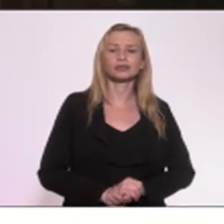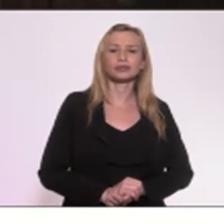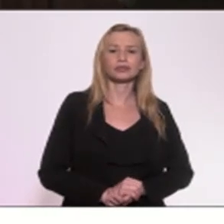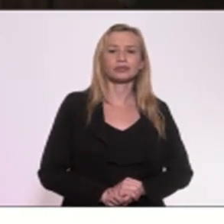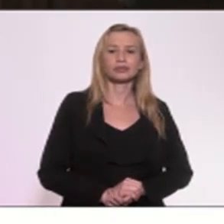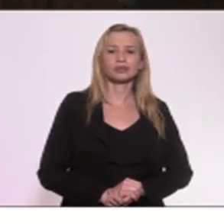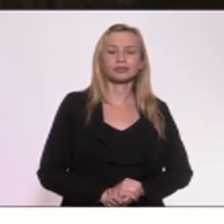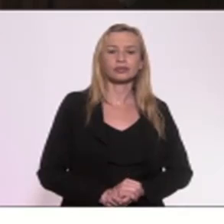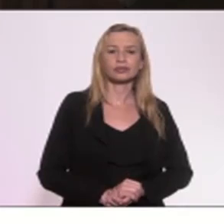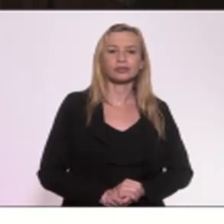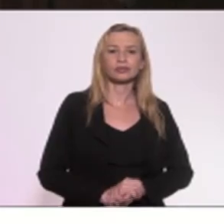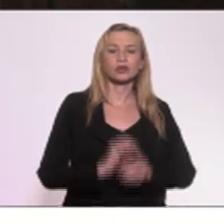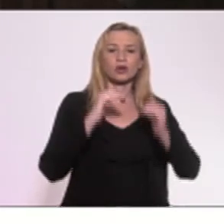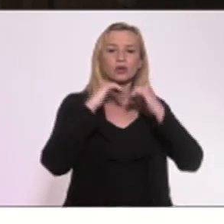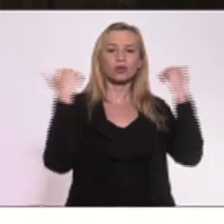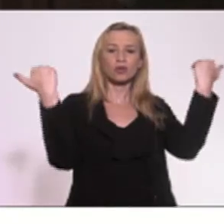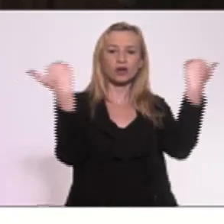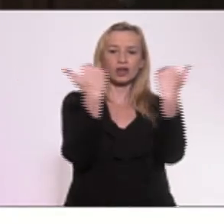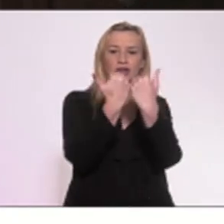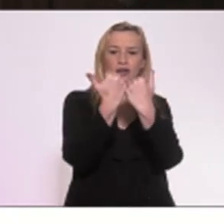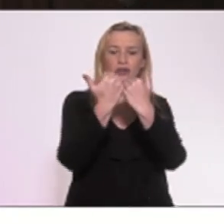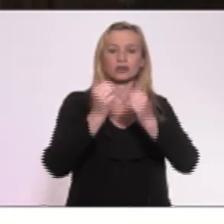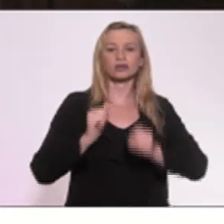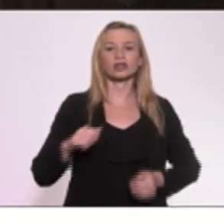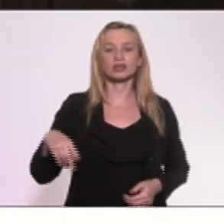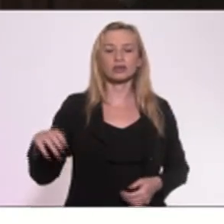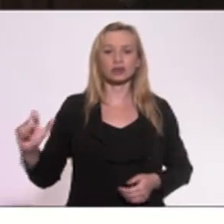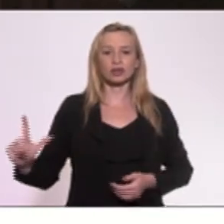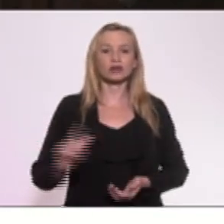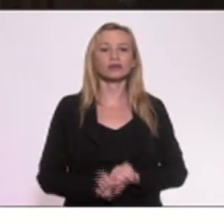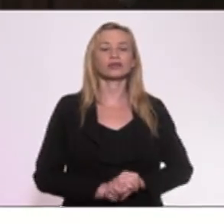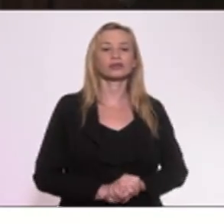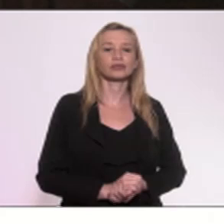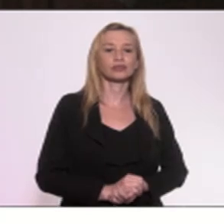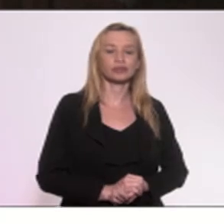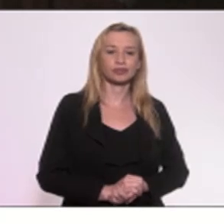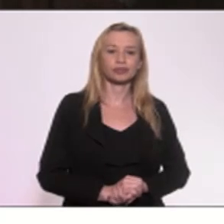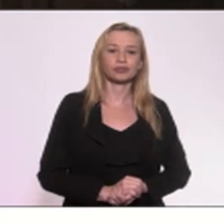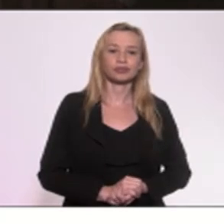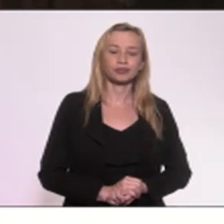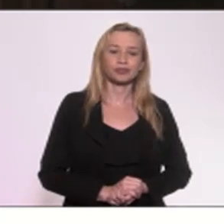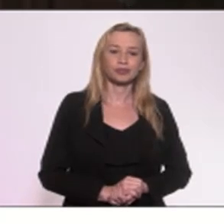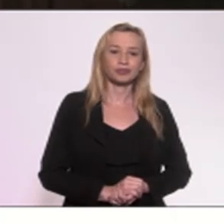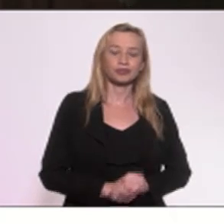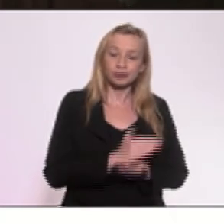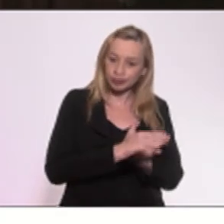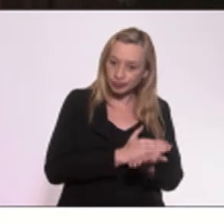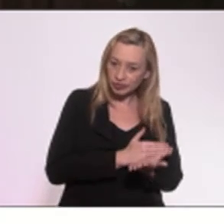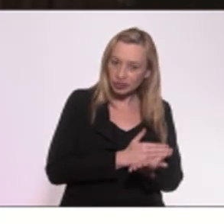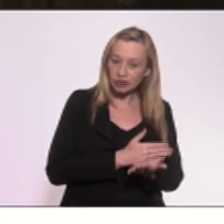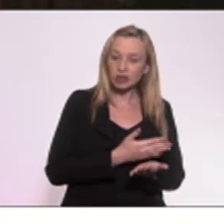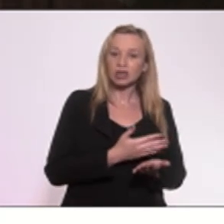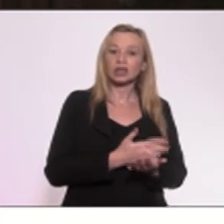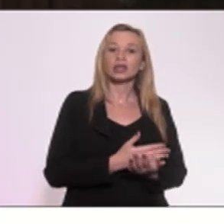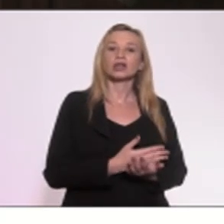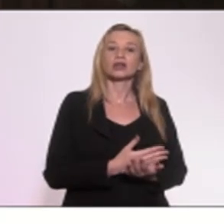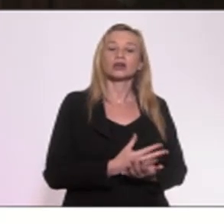que o Congresso Nacional, de mote próprio, por iniciativa